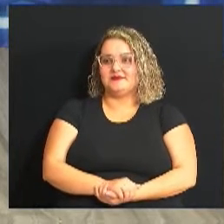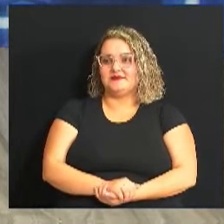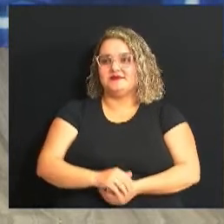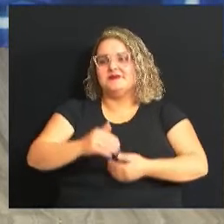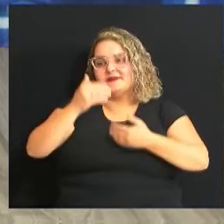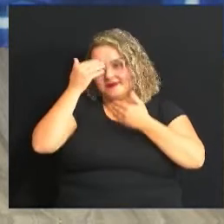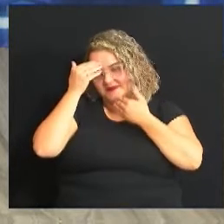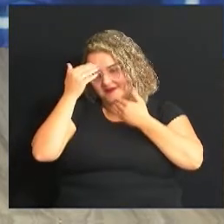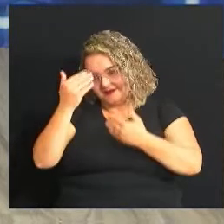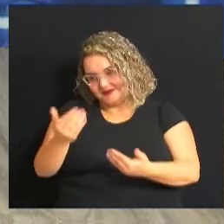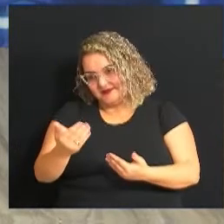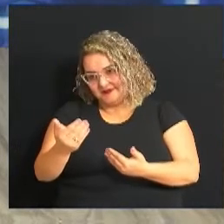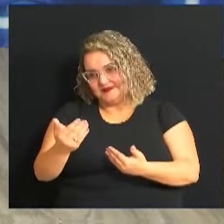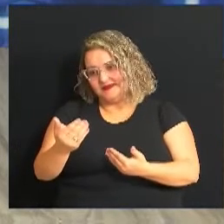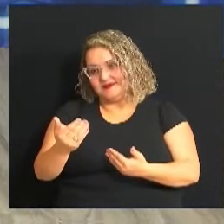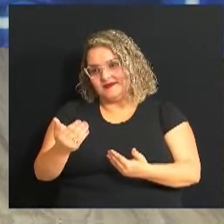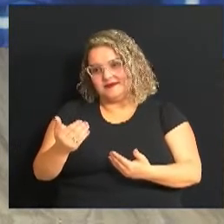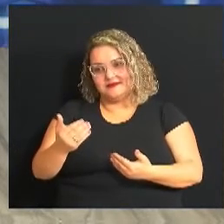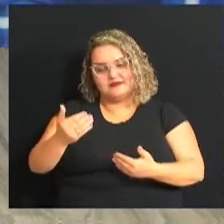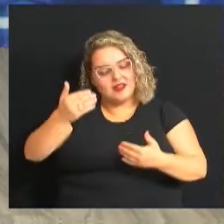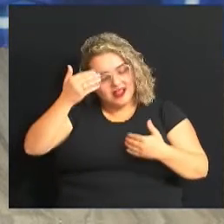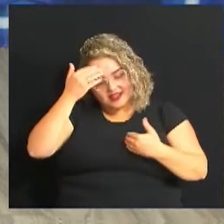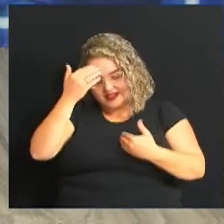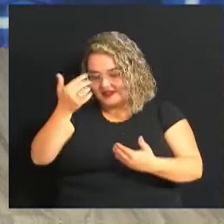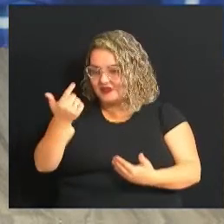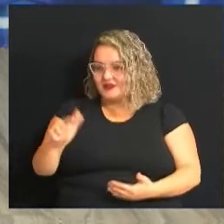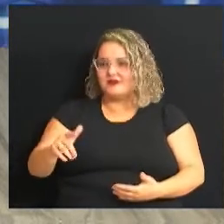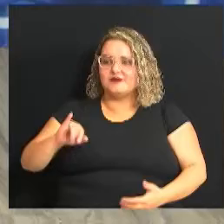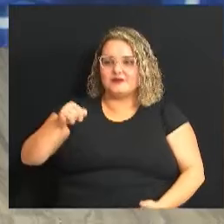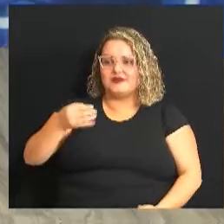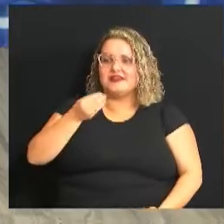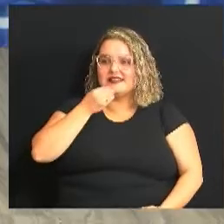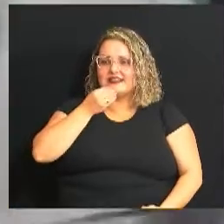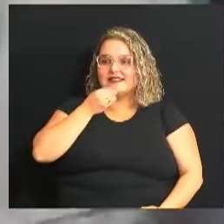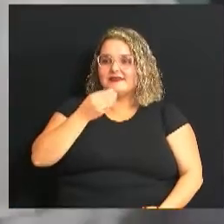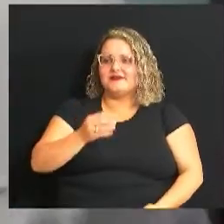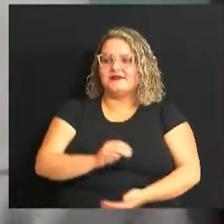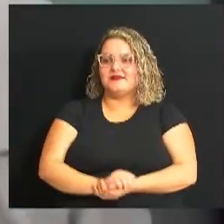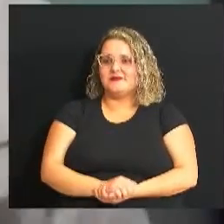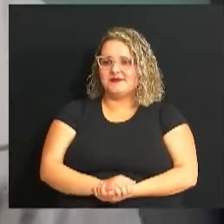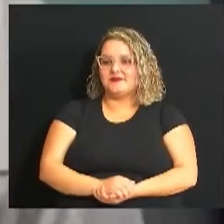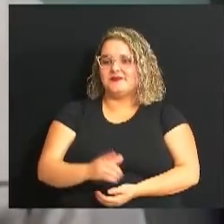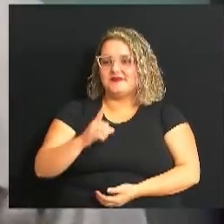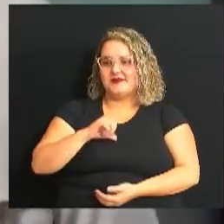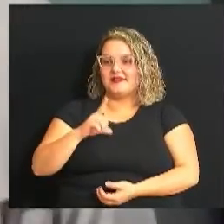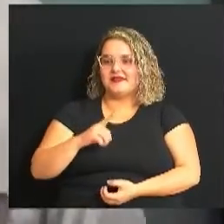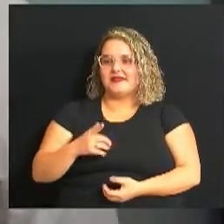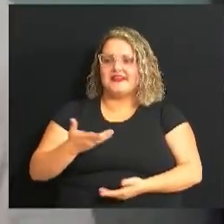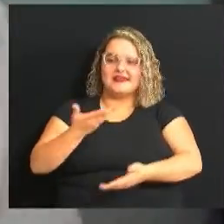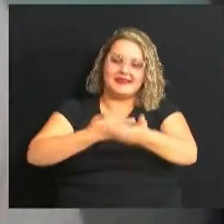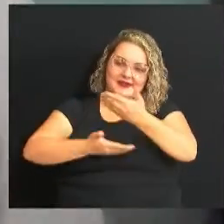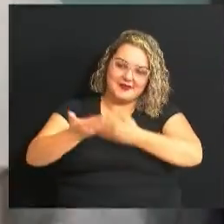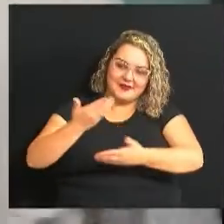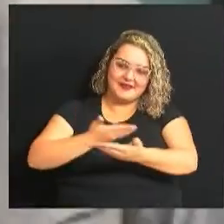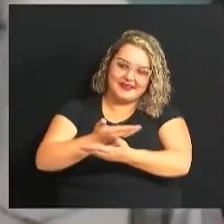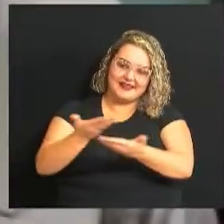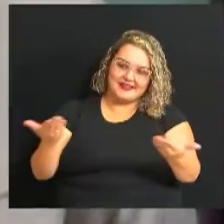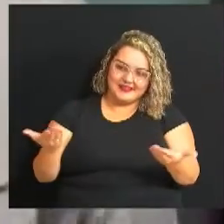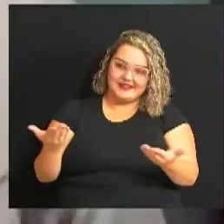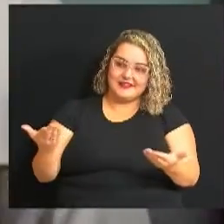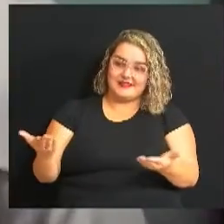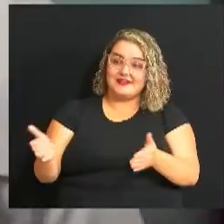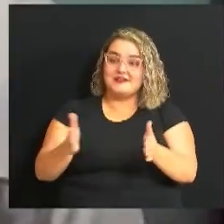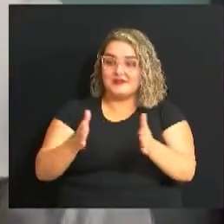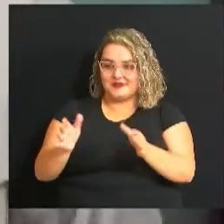Muito obrigada, agradeço novamente pela oportunidade que tenho aqui de compartilhar esse nosso momento